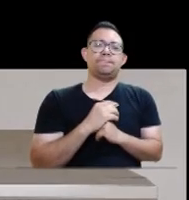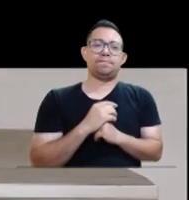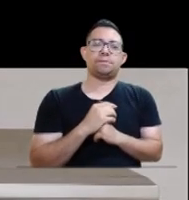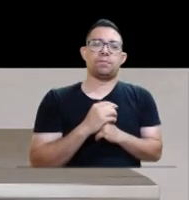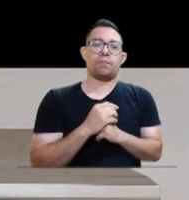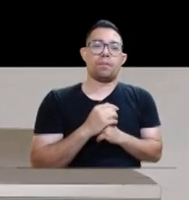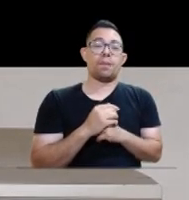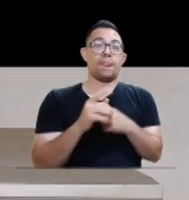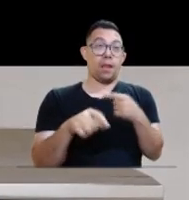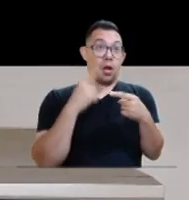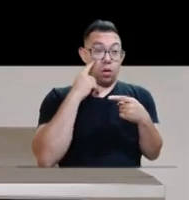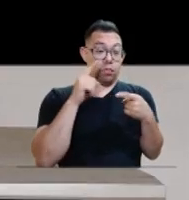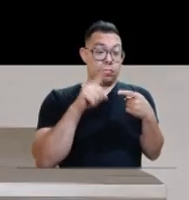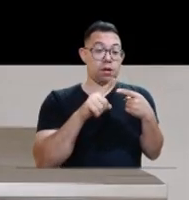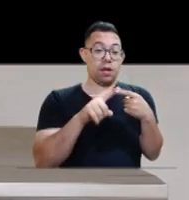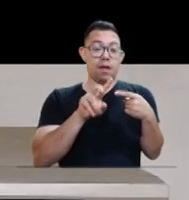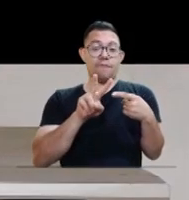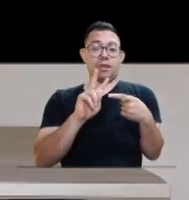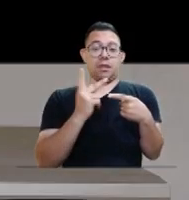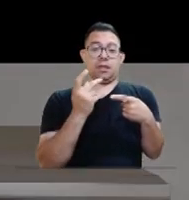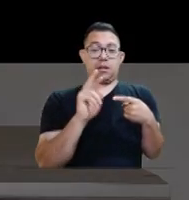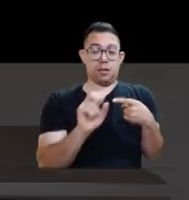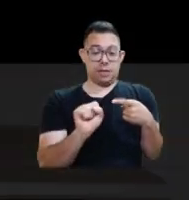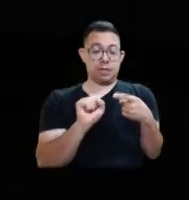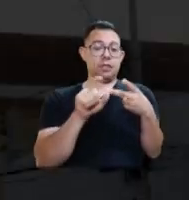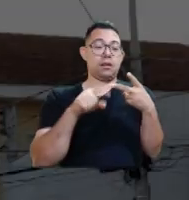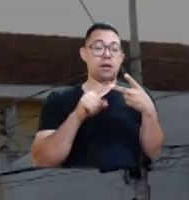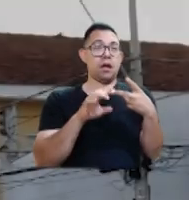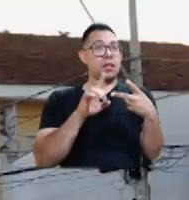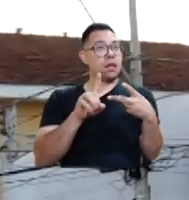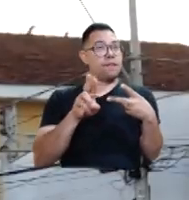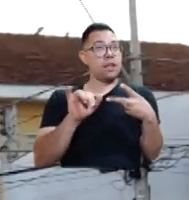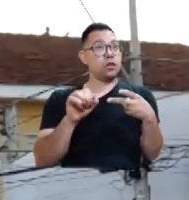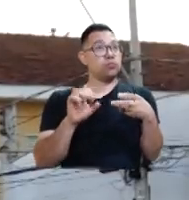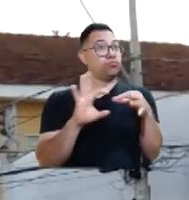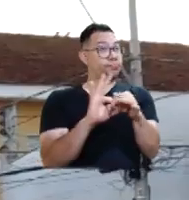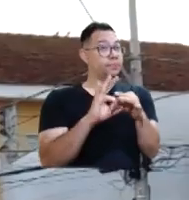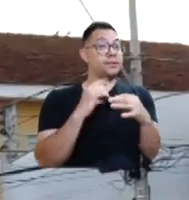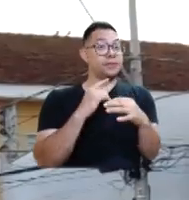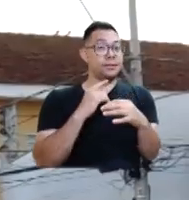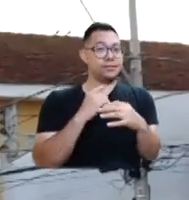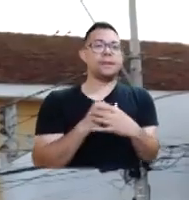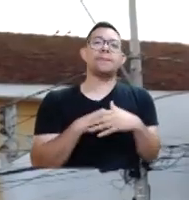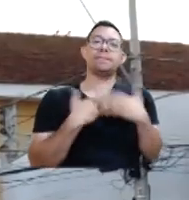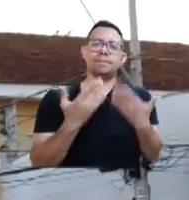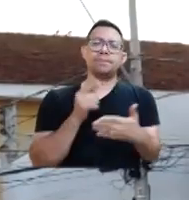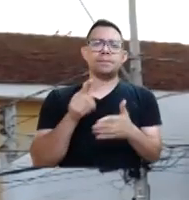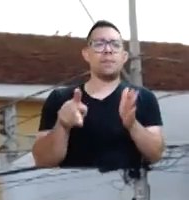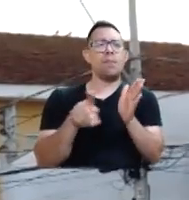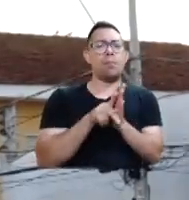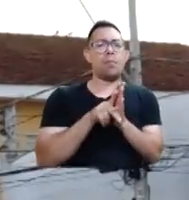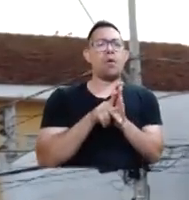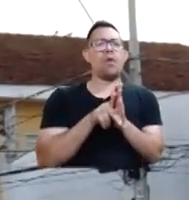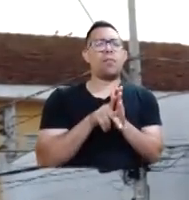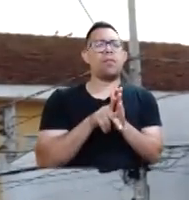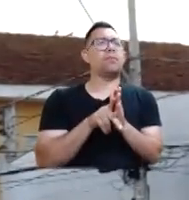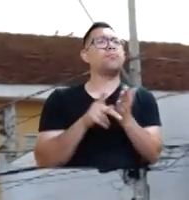fitas VHS e DVD. E a Gramofone Videolocadora? Como ficou nessa